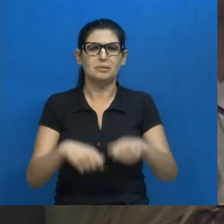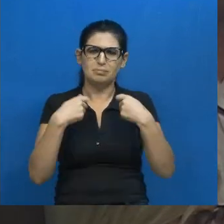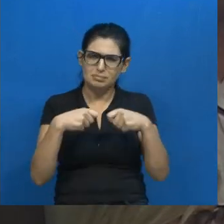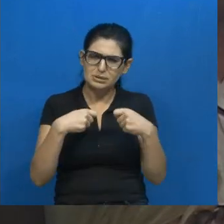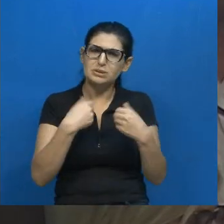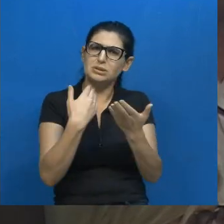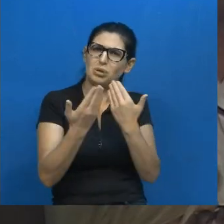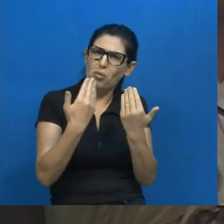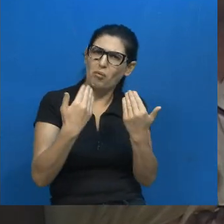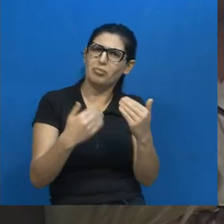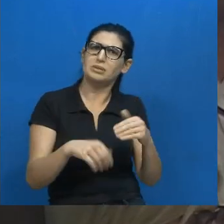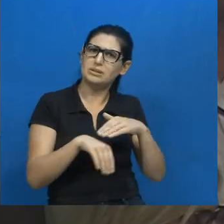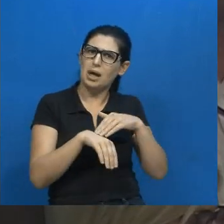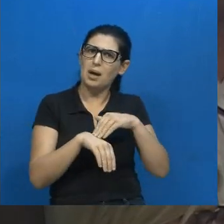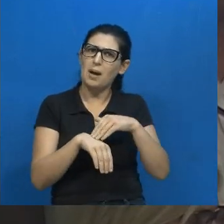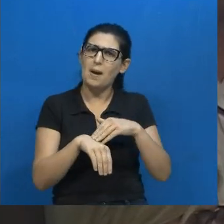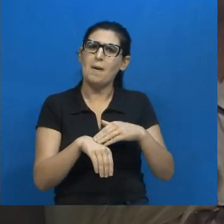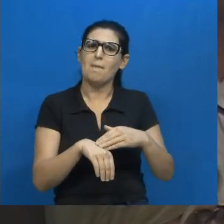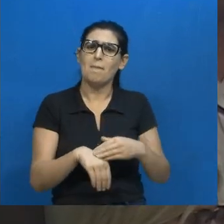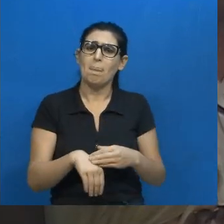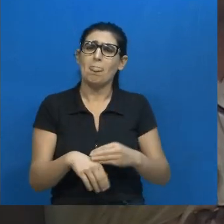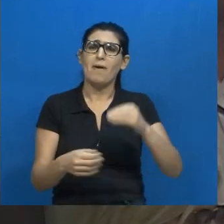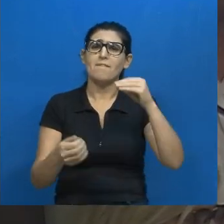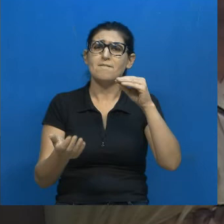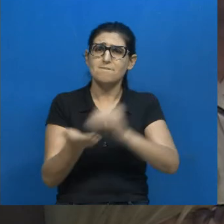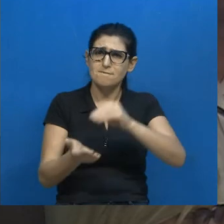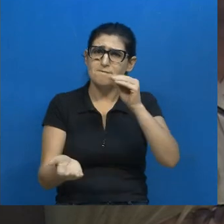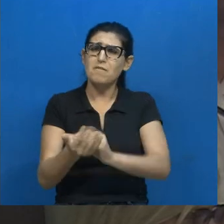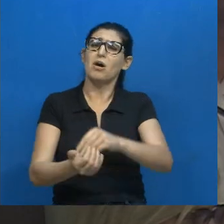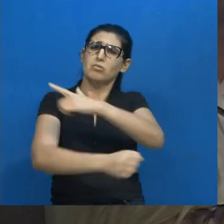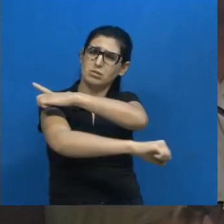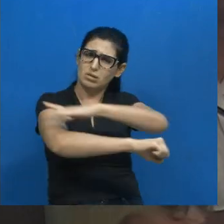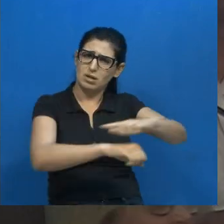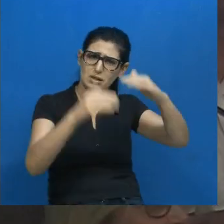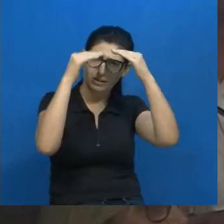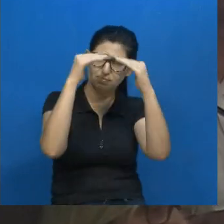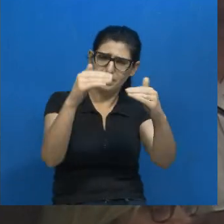com a gente. Então, está faltando falta de respeito com a população? Sim.